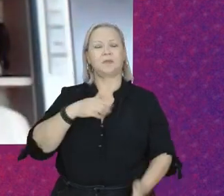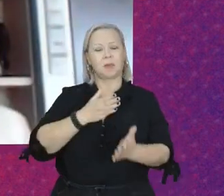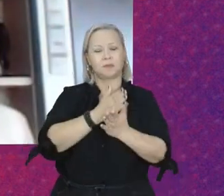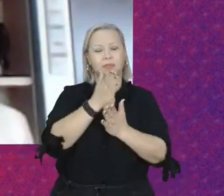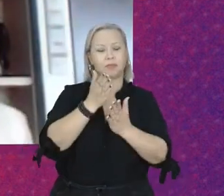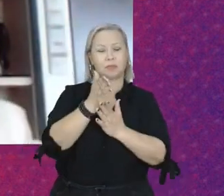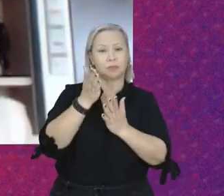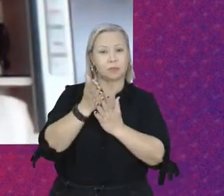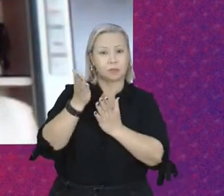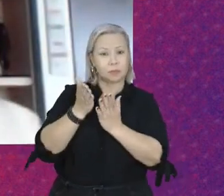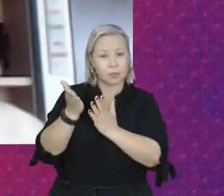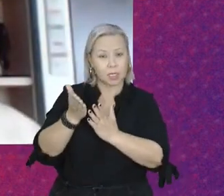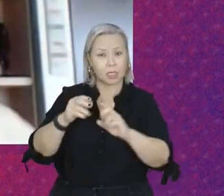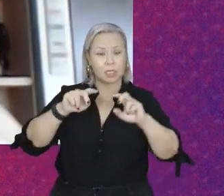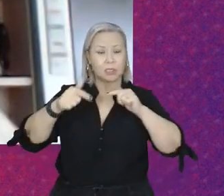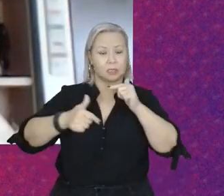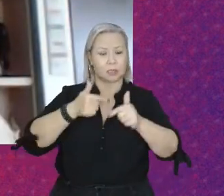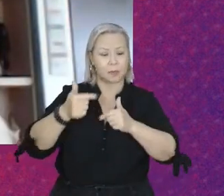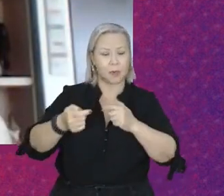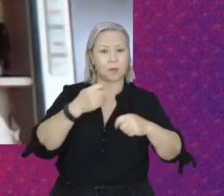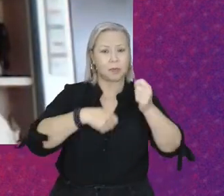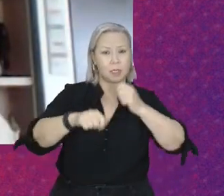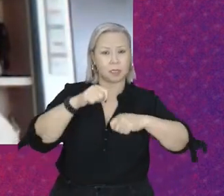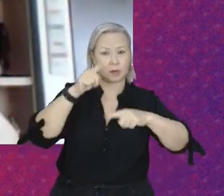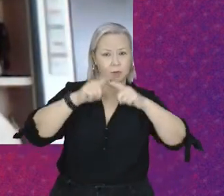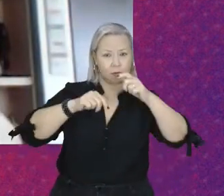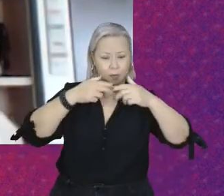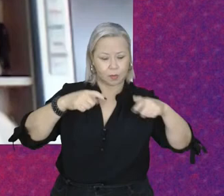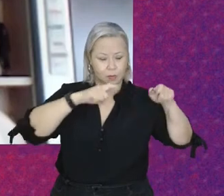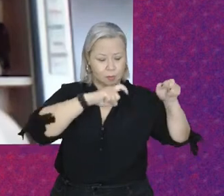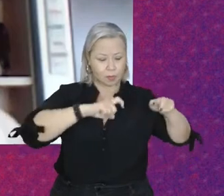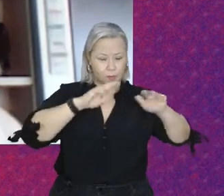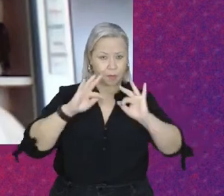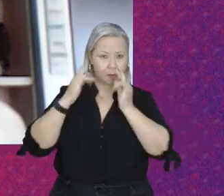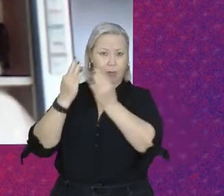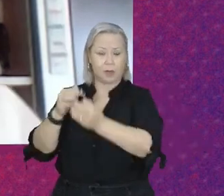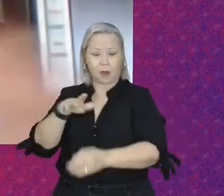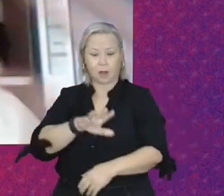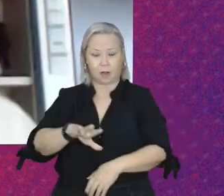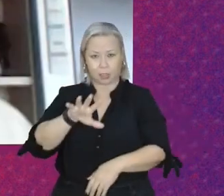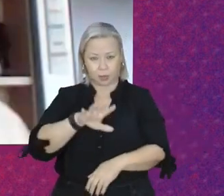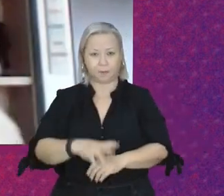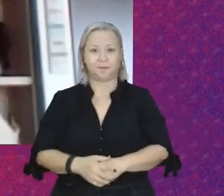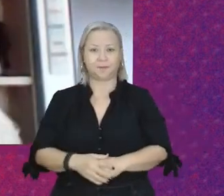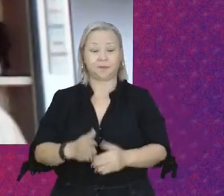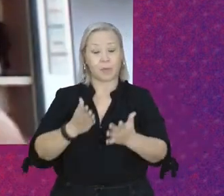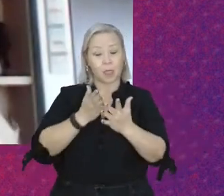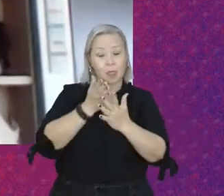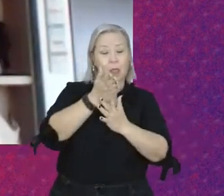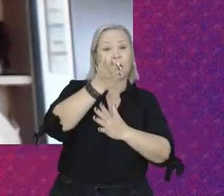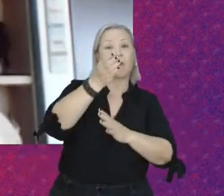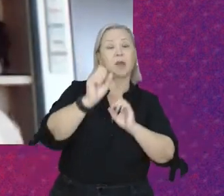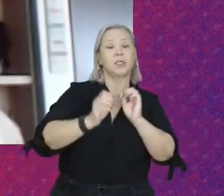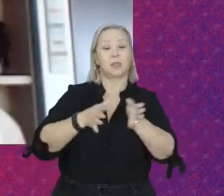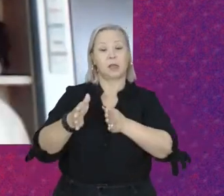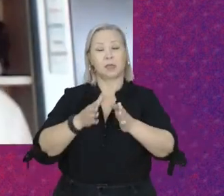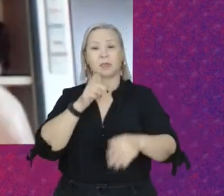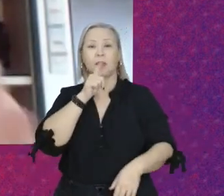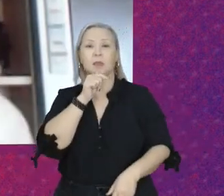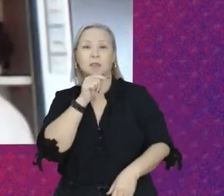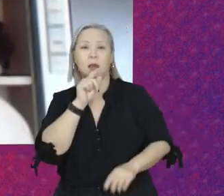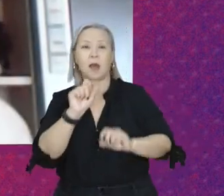onde trabalha a questão da comercialização dos produtos da agricultura familiar na região, o eixo do acesso à água